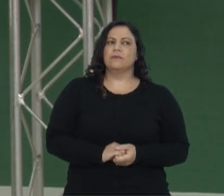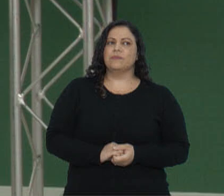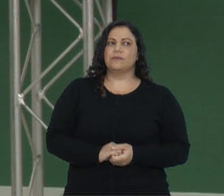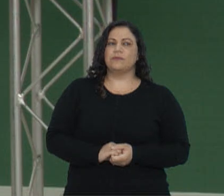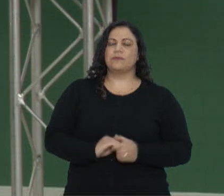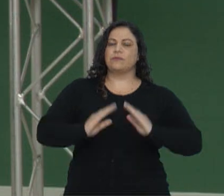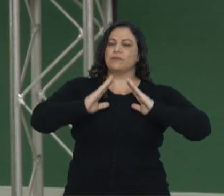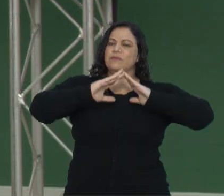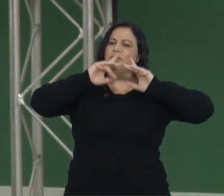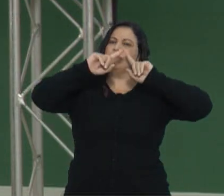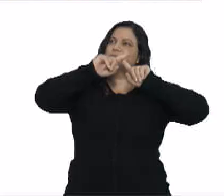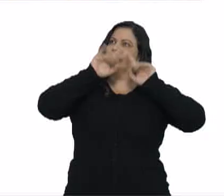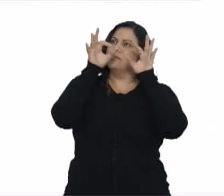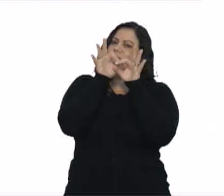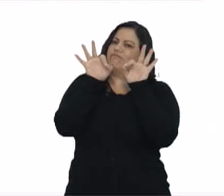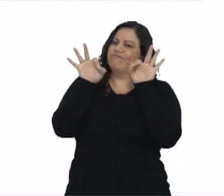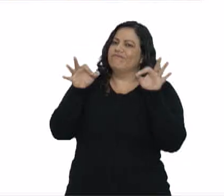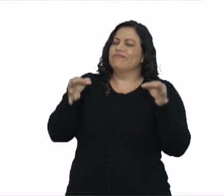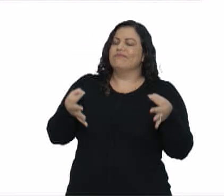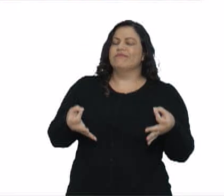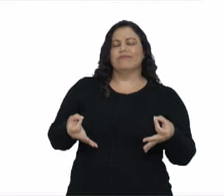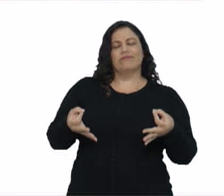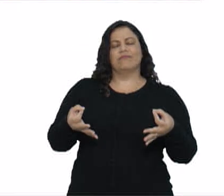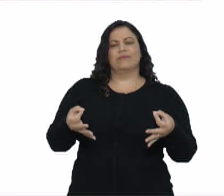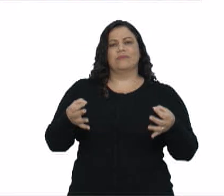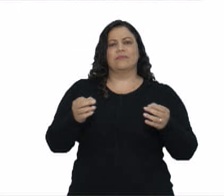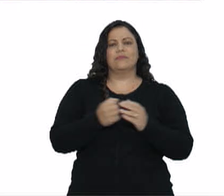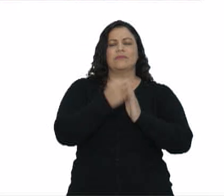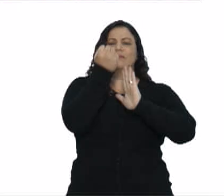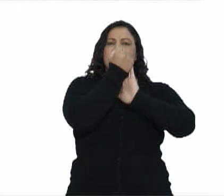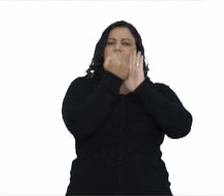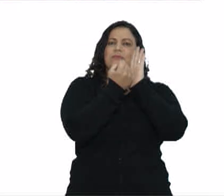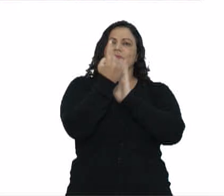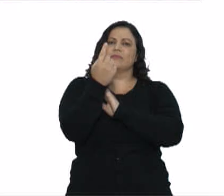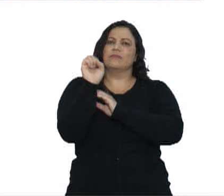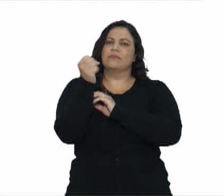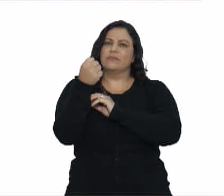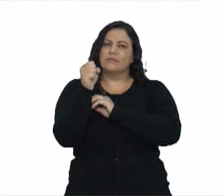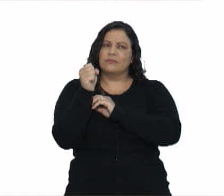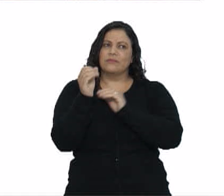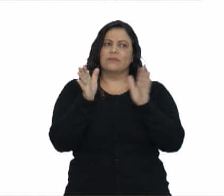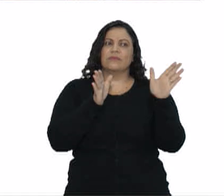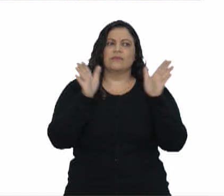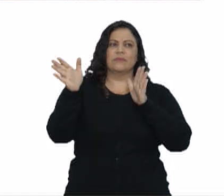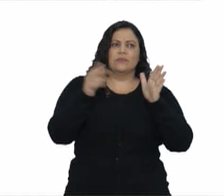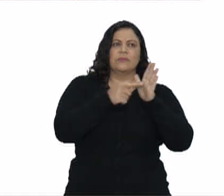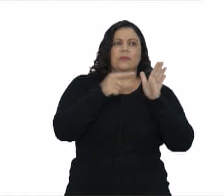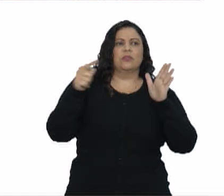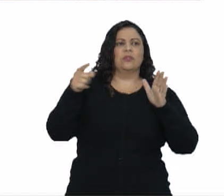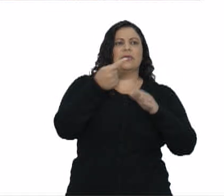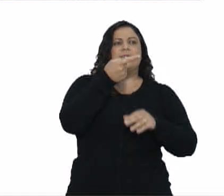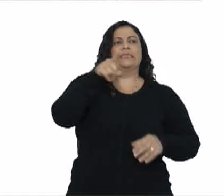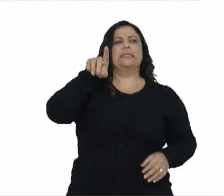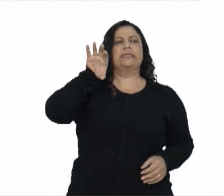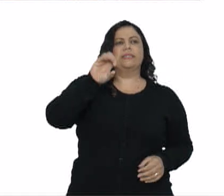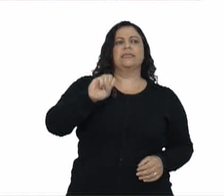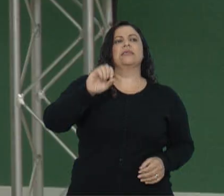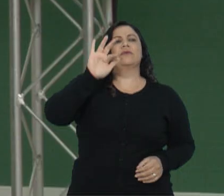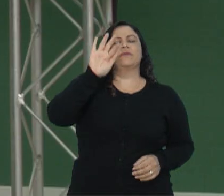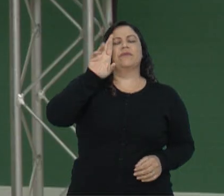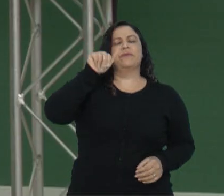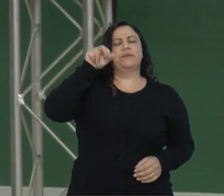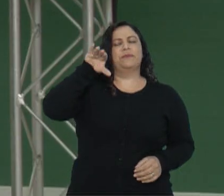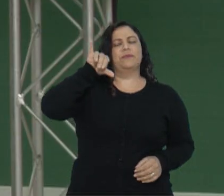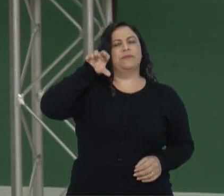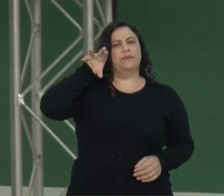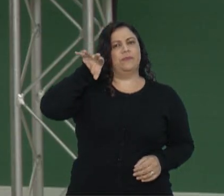As igrejas eram mais simples. Do final do século XVIII, a igreja de São Francisco da Penitência. Eles tentavam reproduzir a riqueza em ouro,